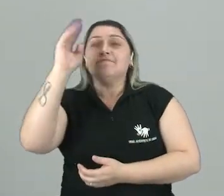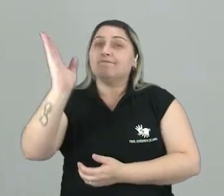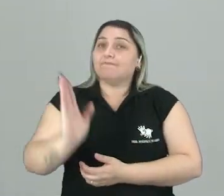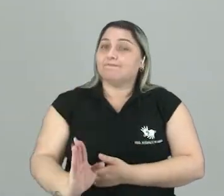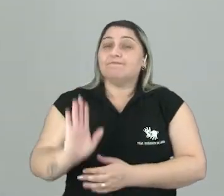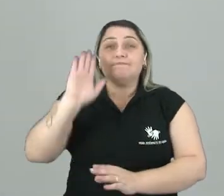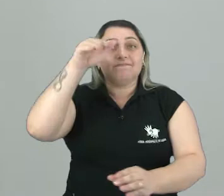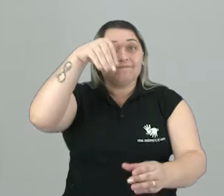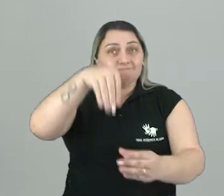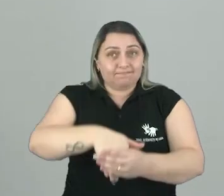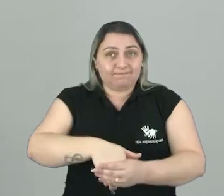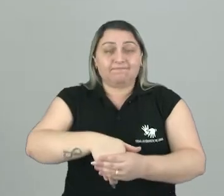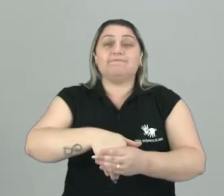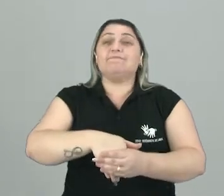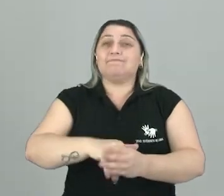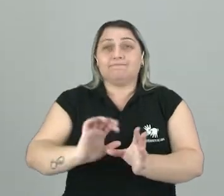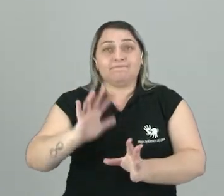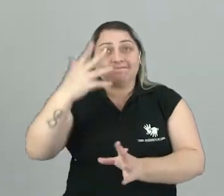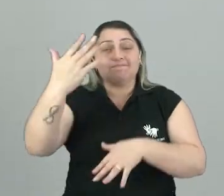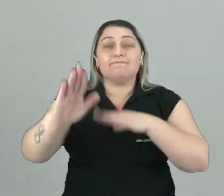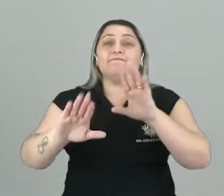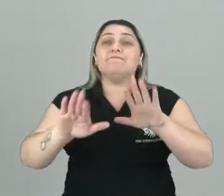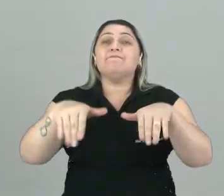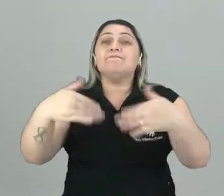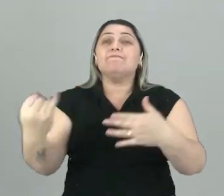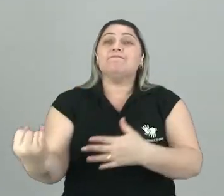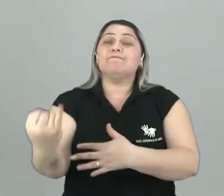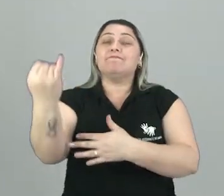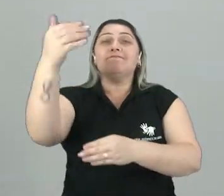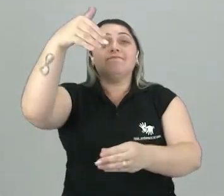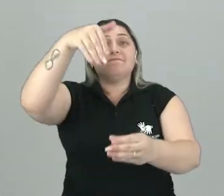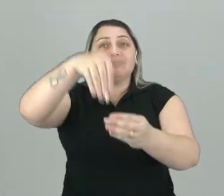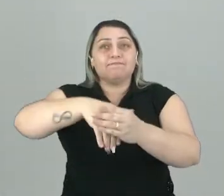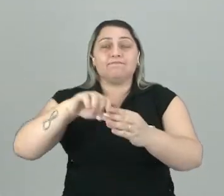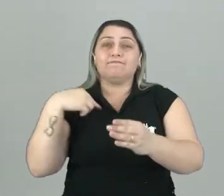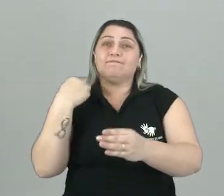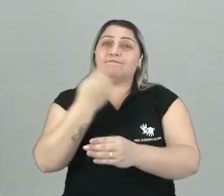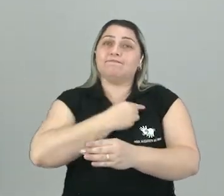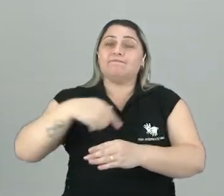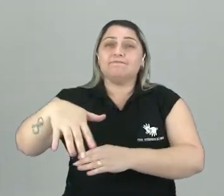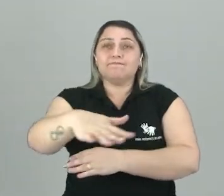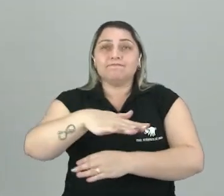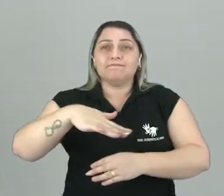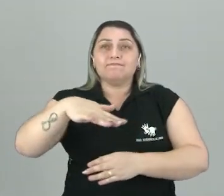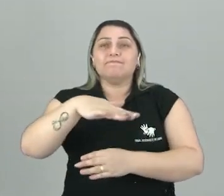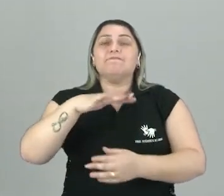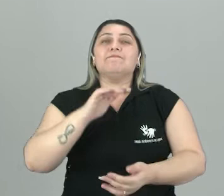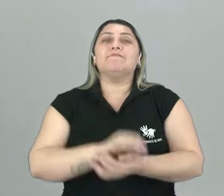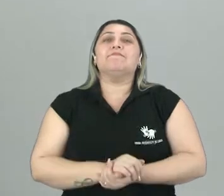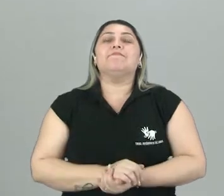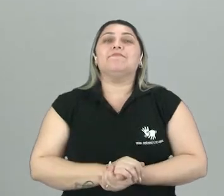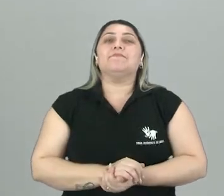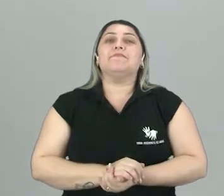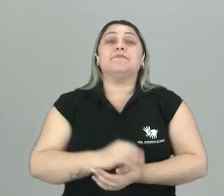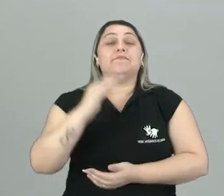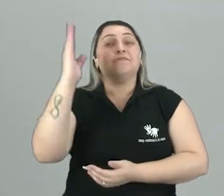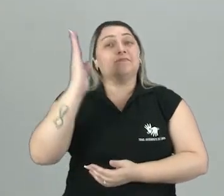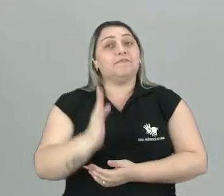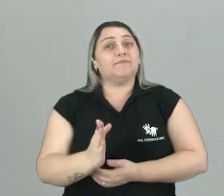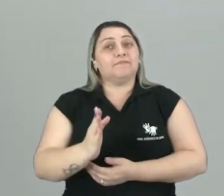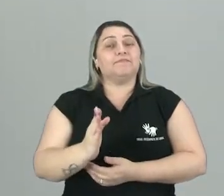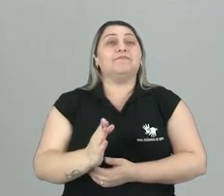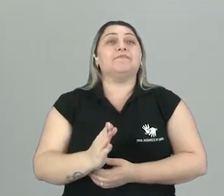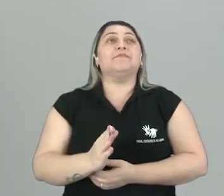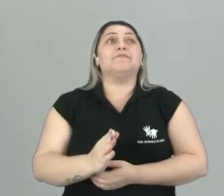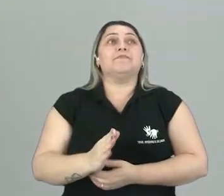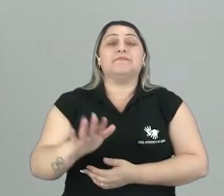o voto foi desenvolvido e qual a importância do voto na nossa sociedade, tanto brasileira quanto na